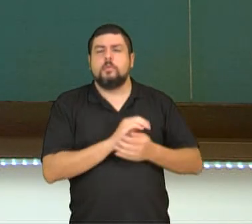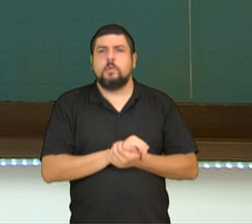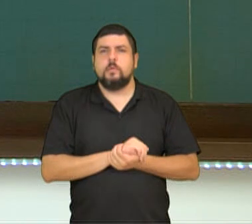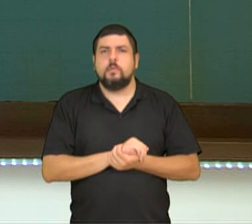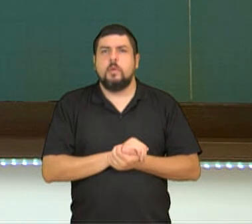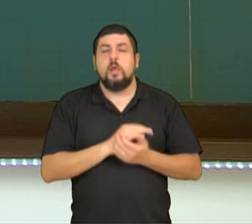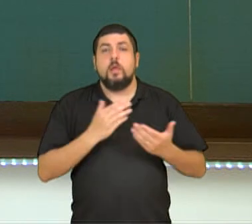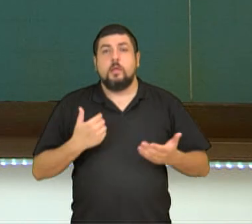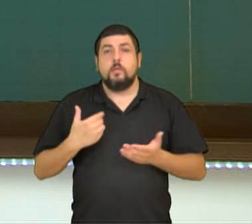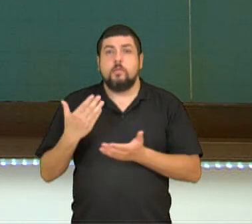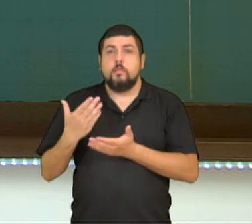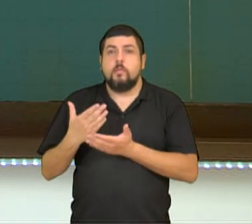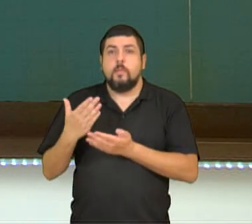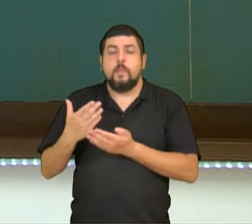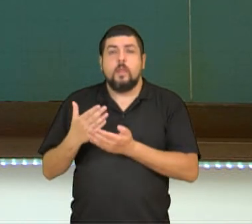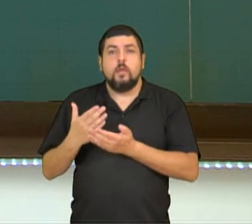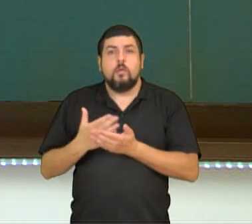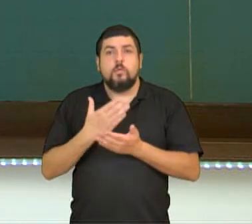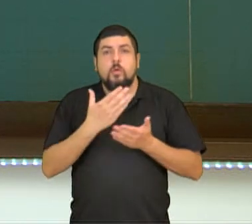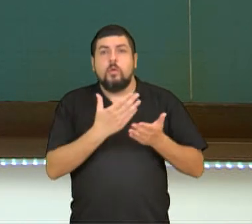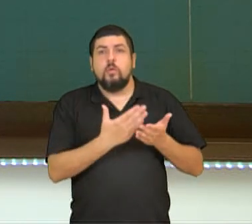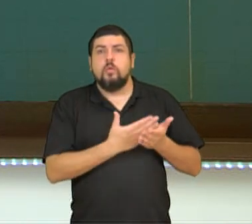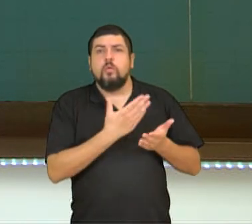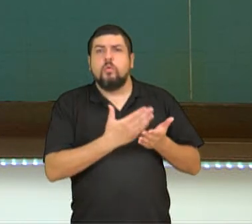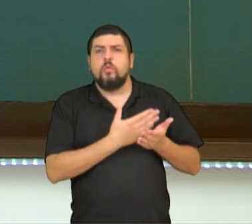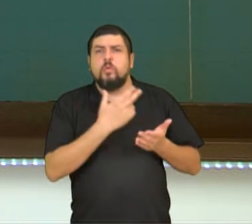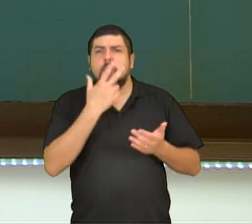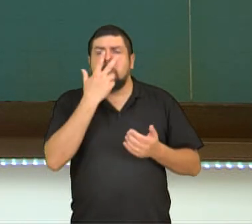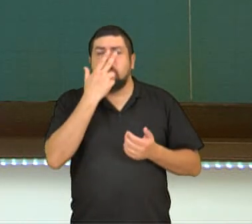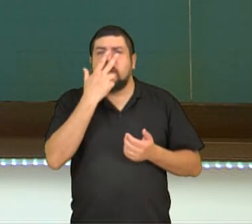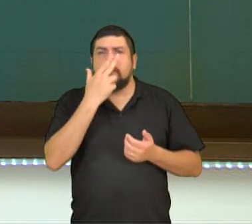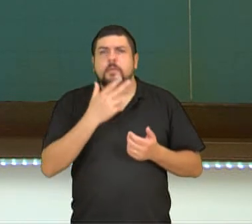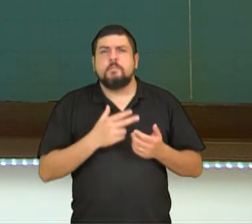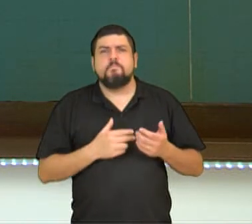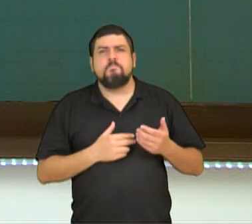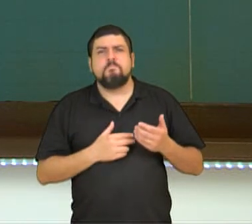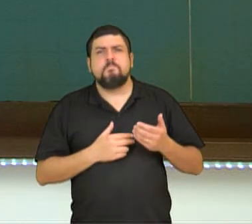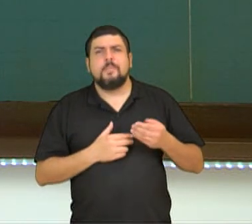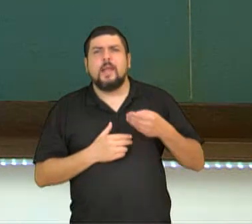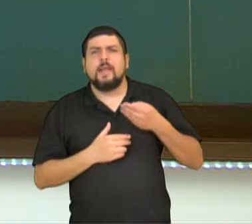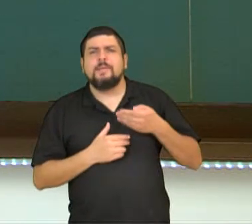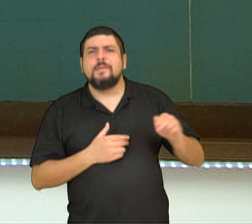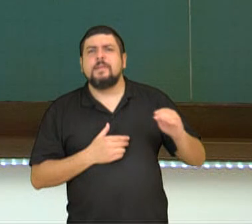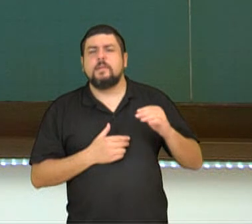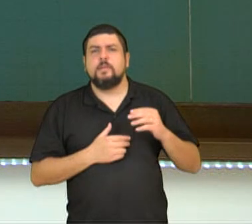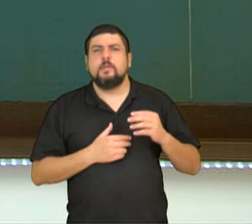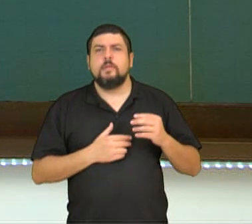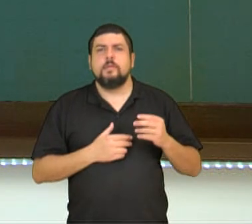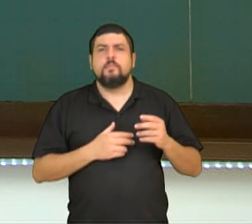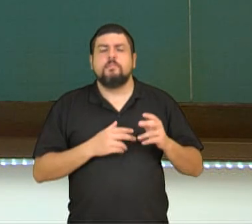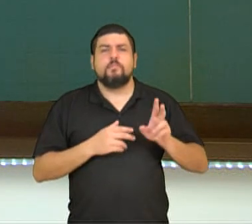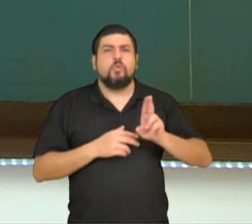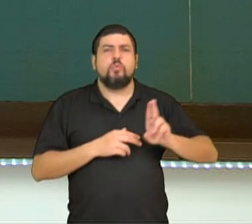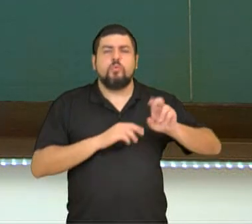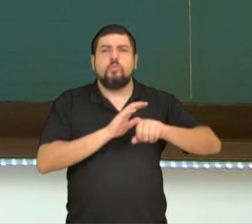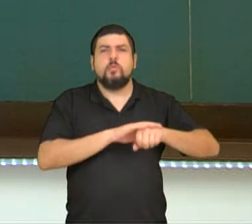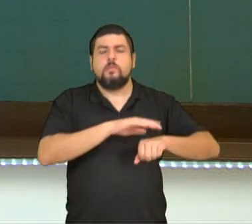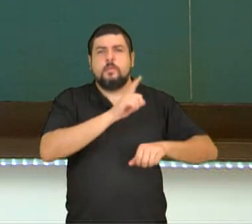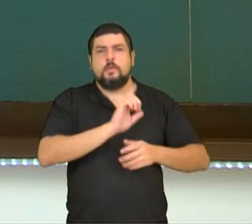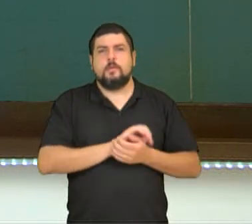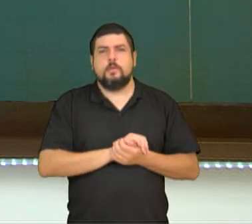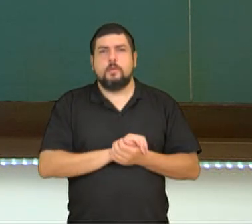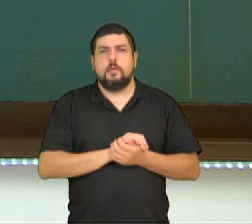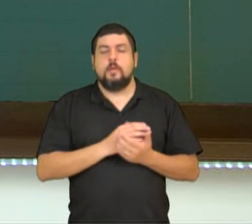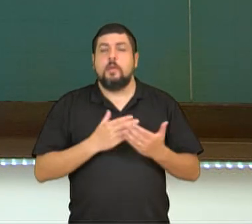se torne um instrumento tecnológico obsoleto, caia em desuso. Né? Então, existe aqui também uma reflexão